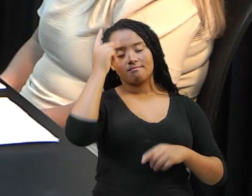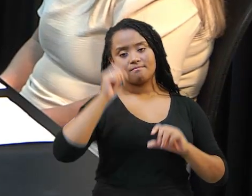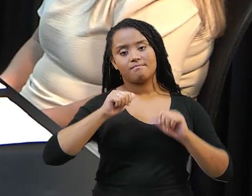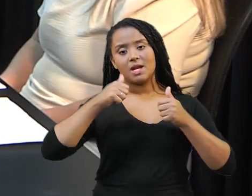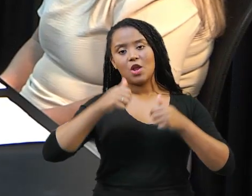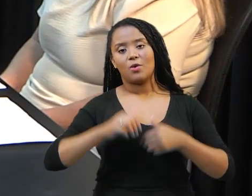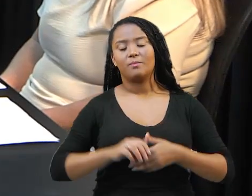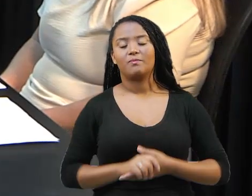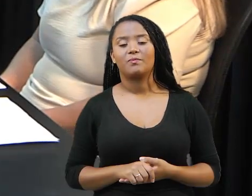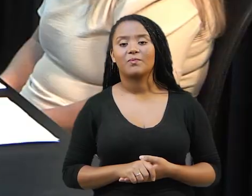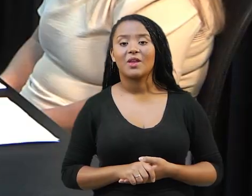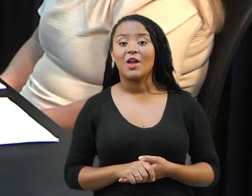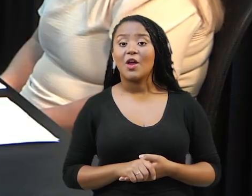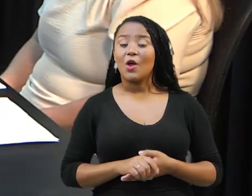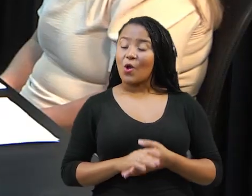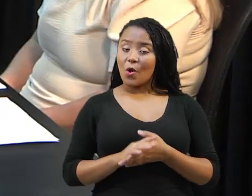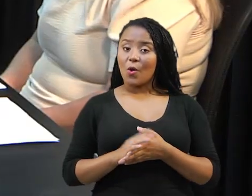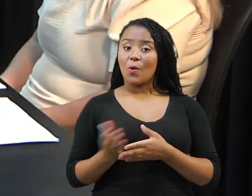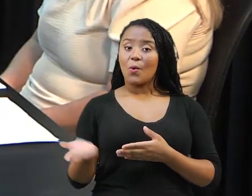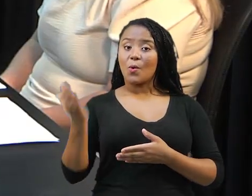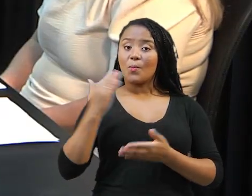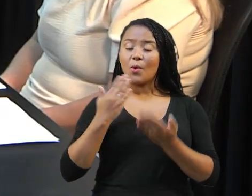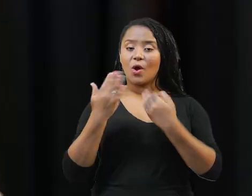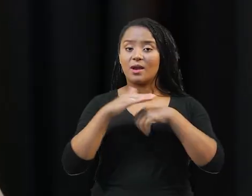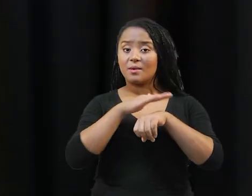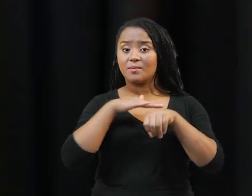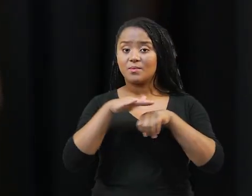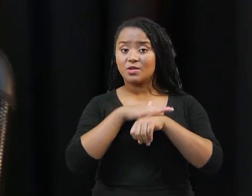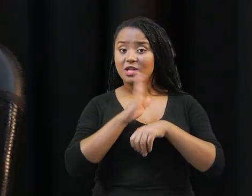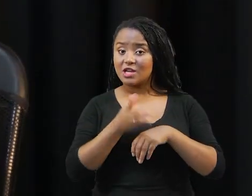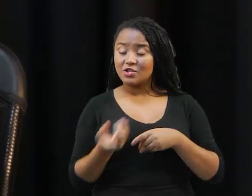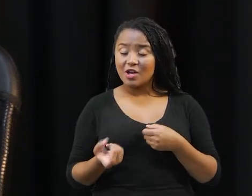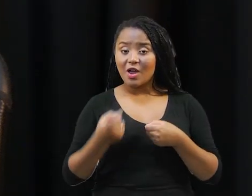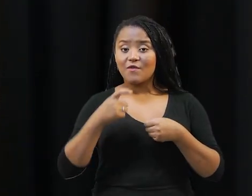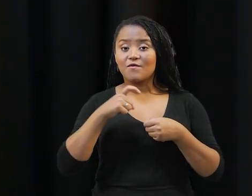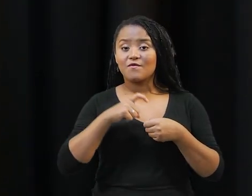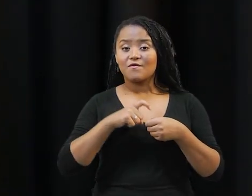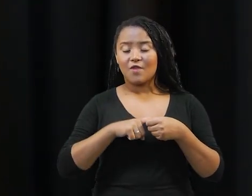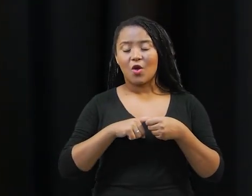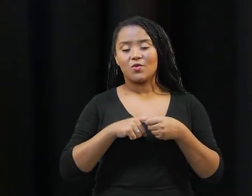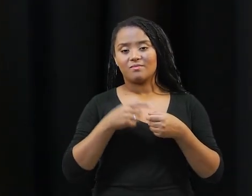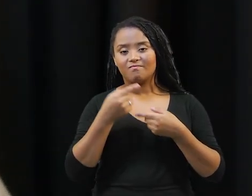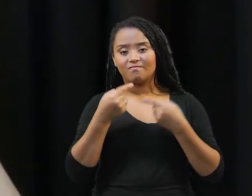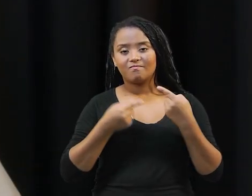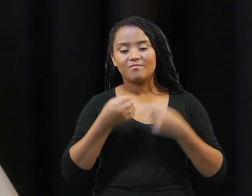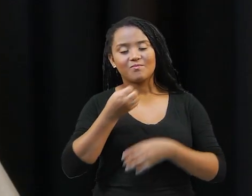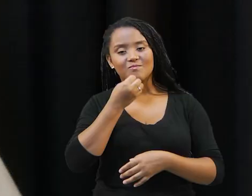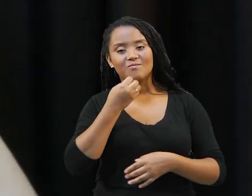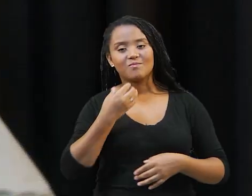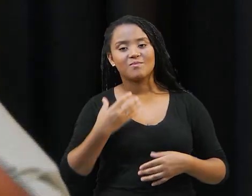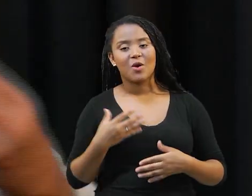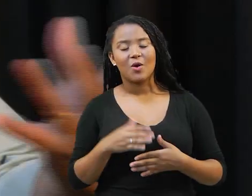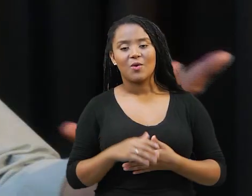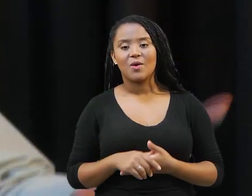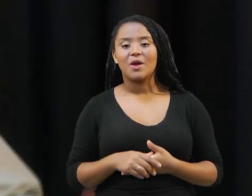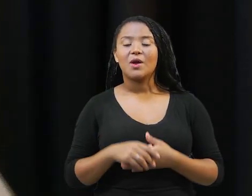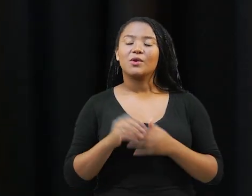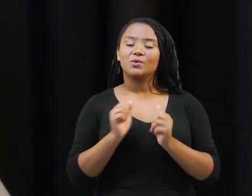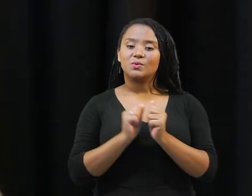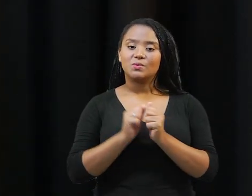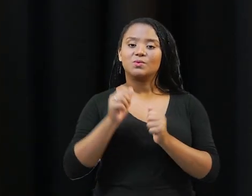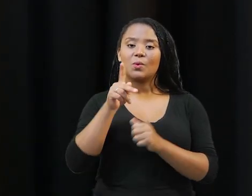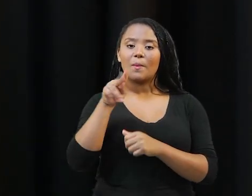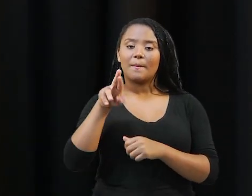eu acho que é o mais importante. Daqui a pouquinho, bora prosear a volta com esse papo gostoso, essa prosa